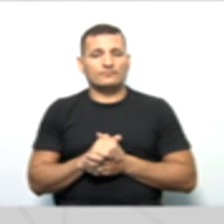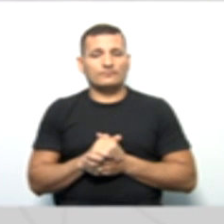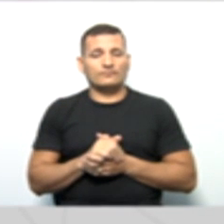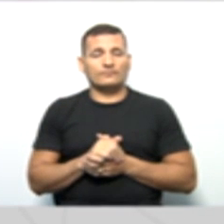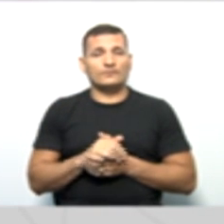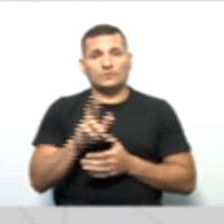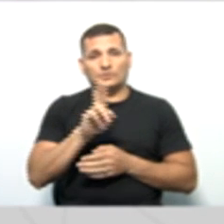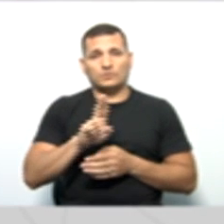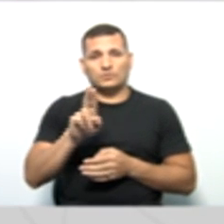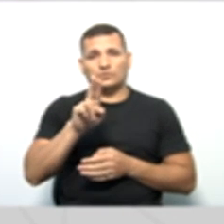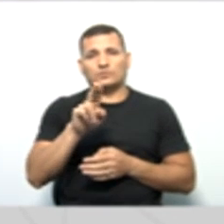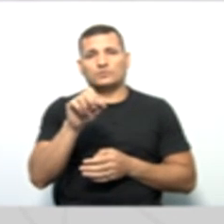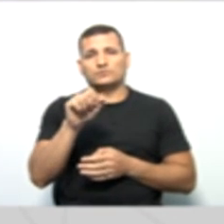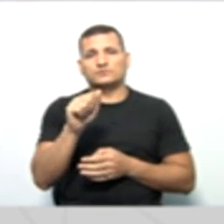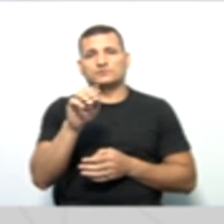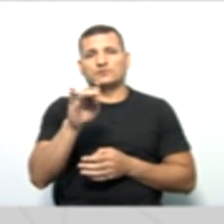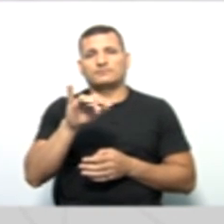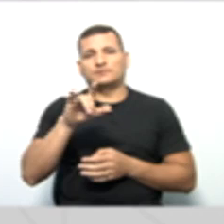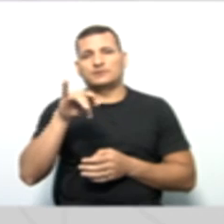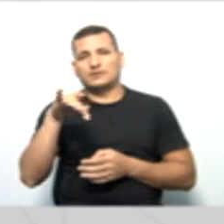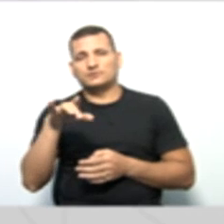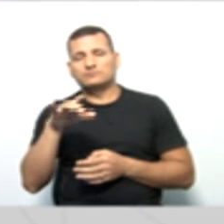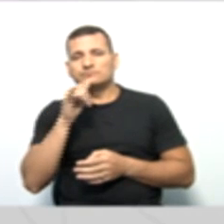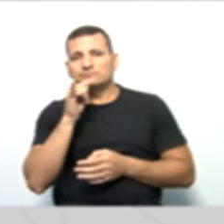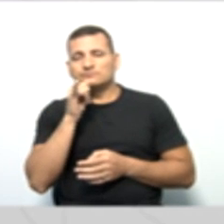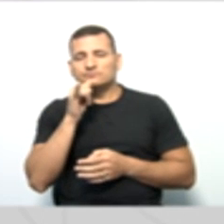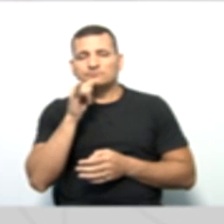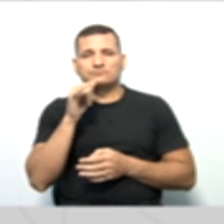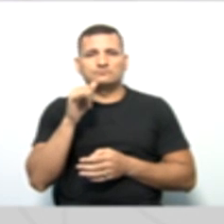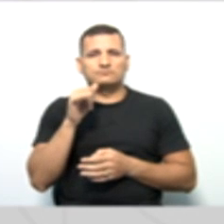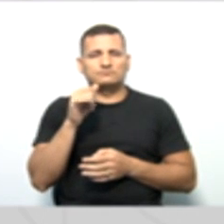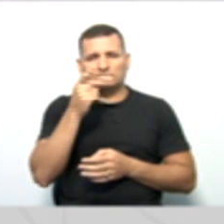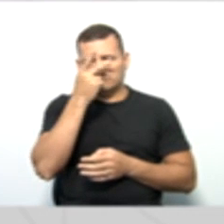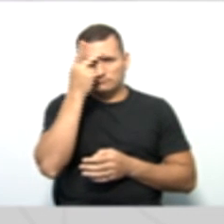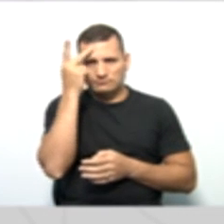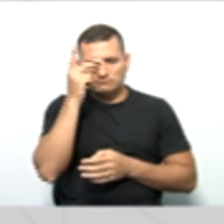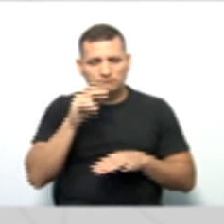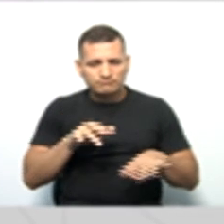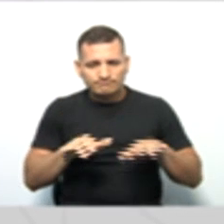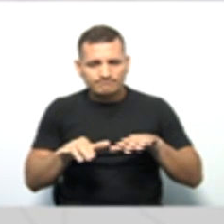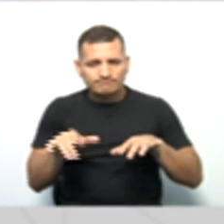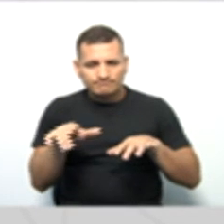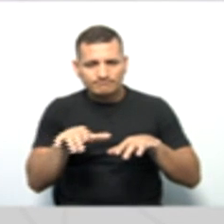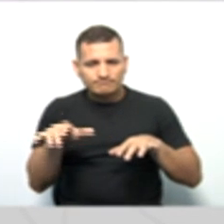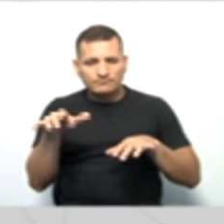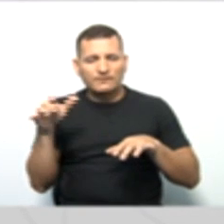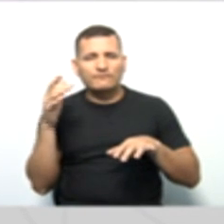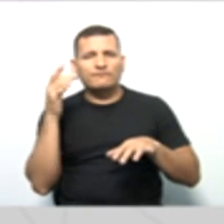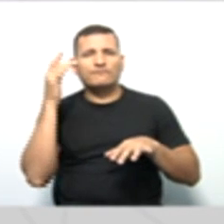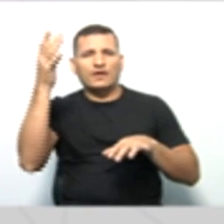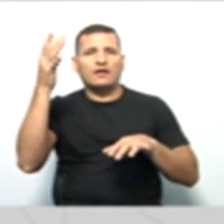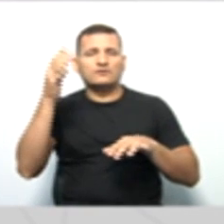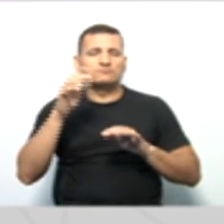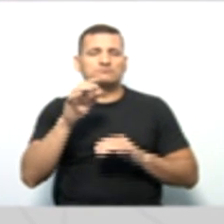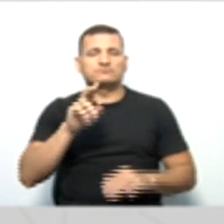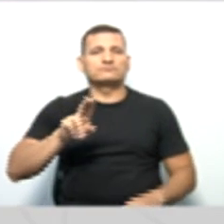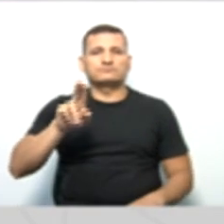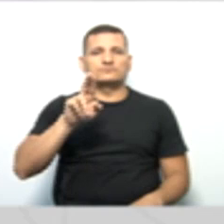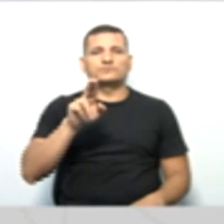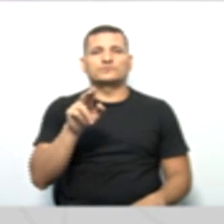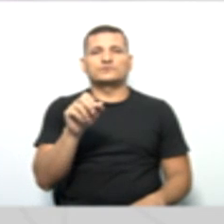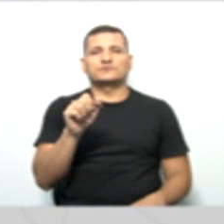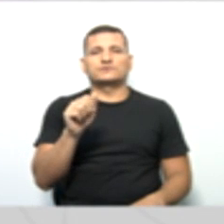Usabilidade. O usuário consegue usar de forma fácil o meu sistema. Tá? Aliás, o usuário consegue usar o meu sistema,